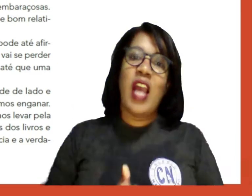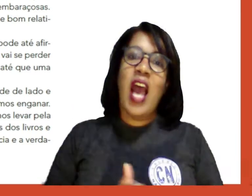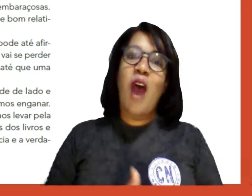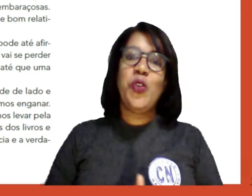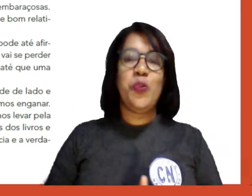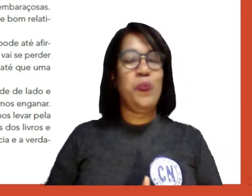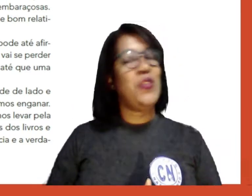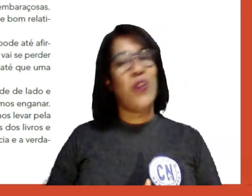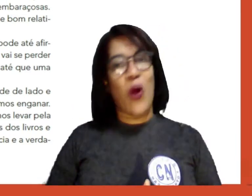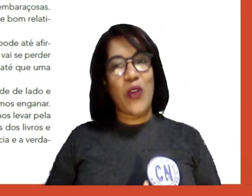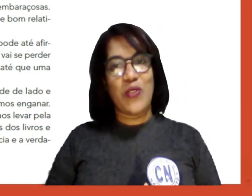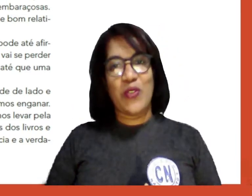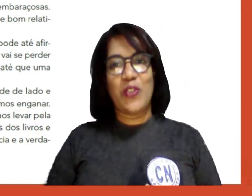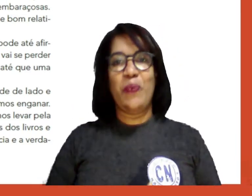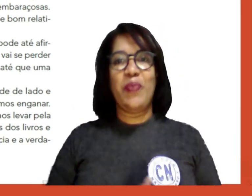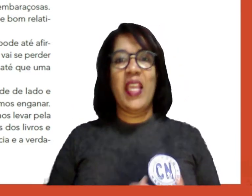fatos